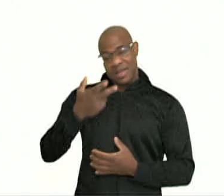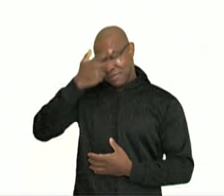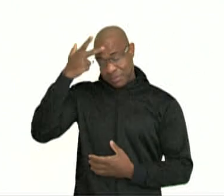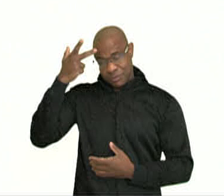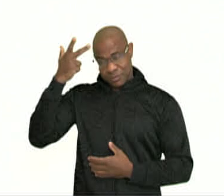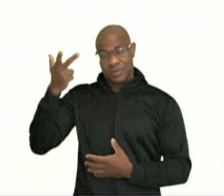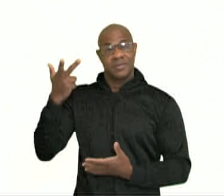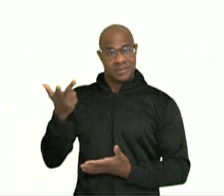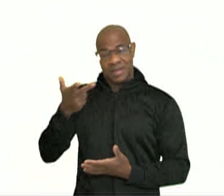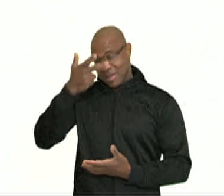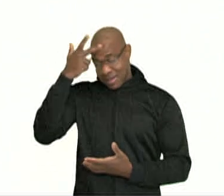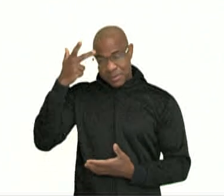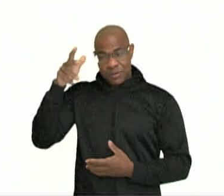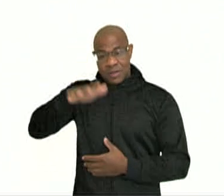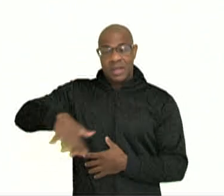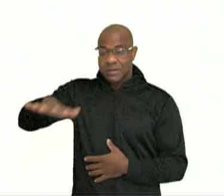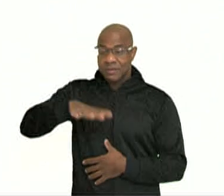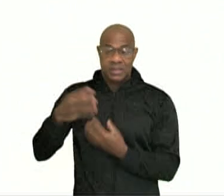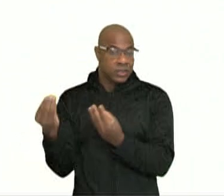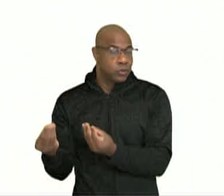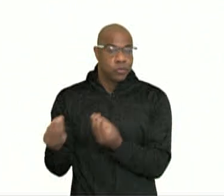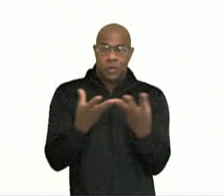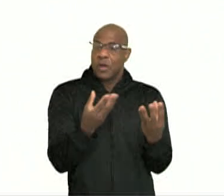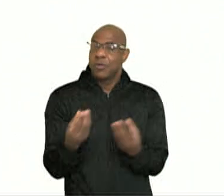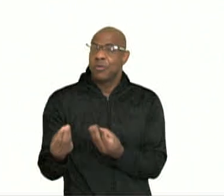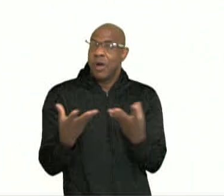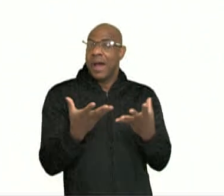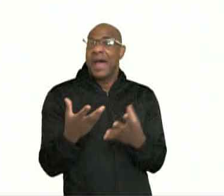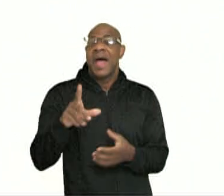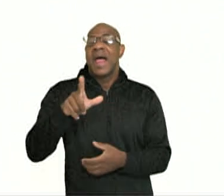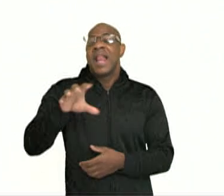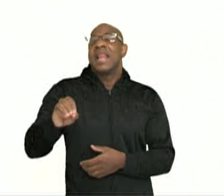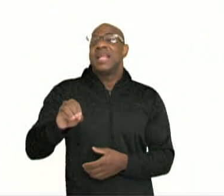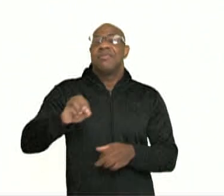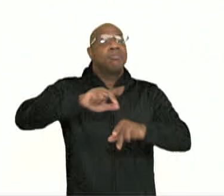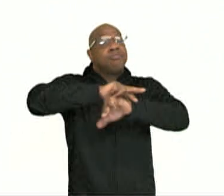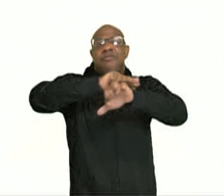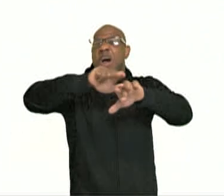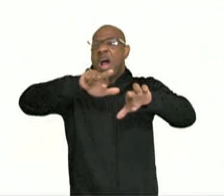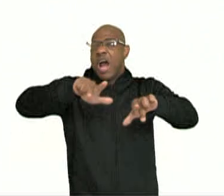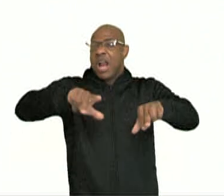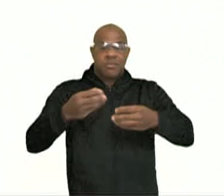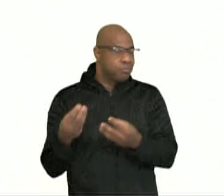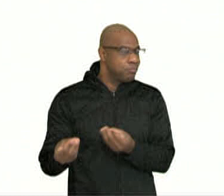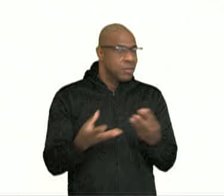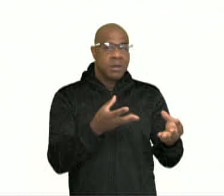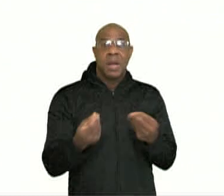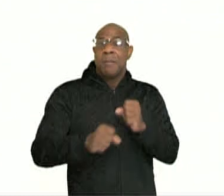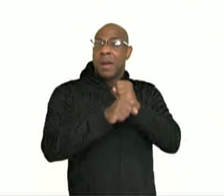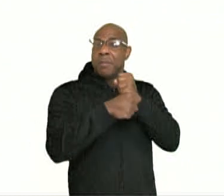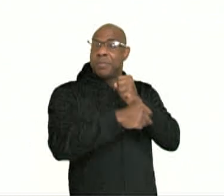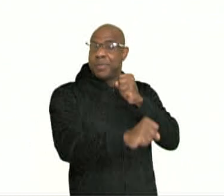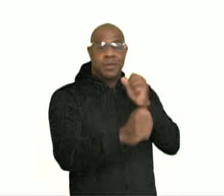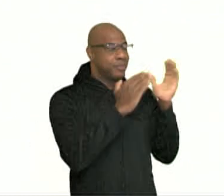que doaram centenas de livros, catálogos e revistas para expandir o acesso da